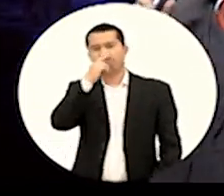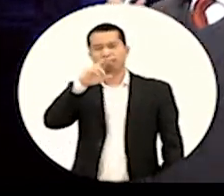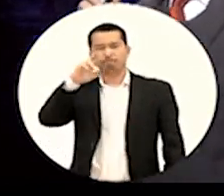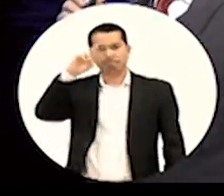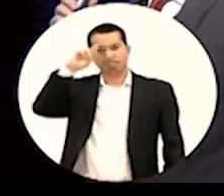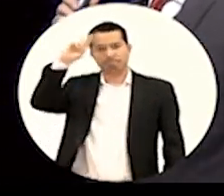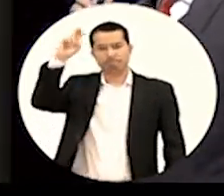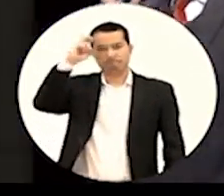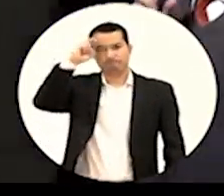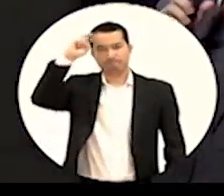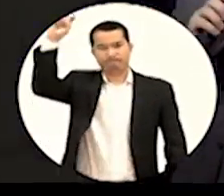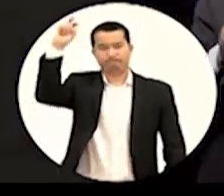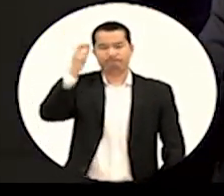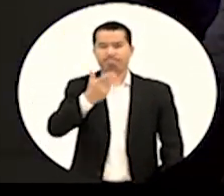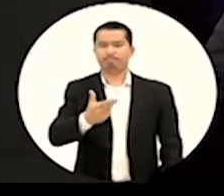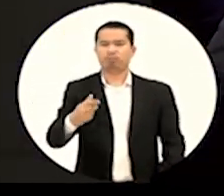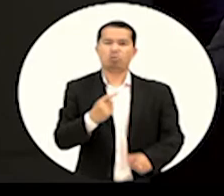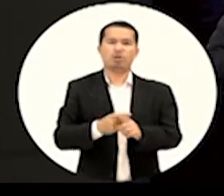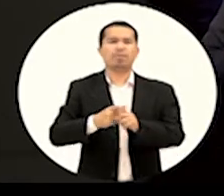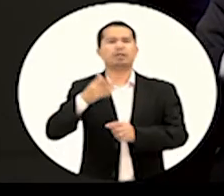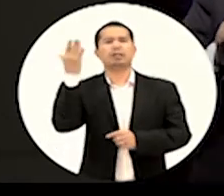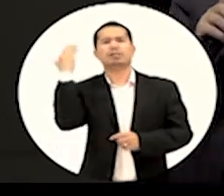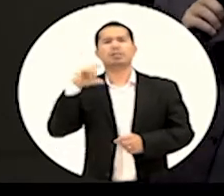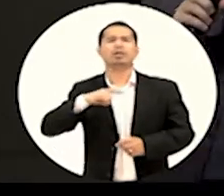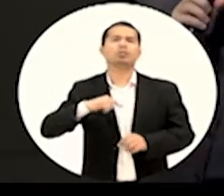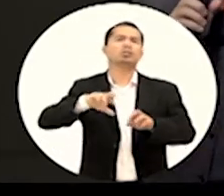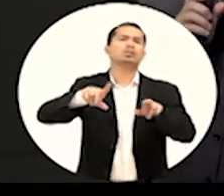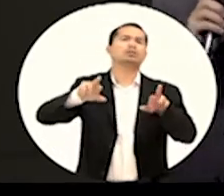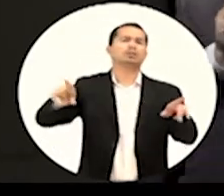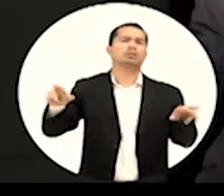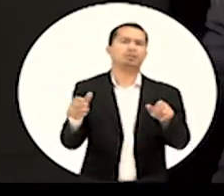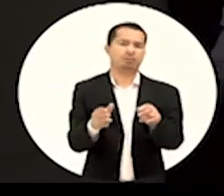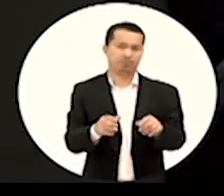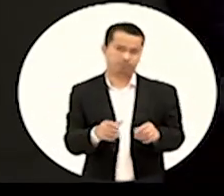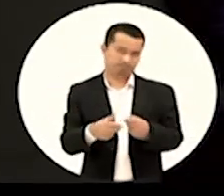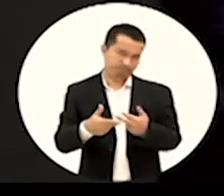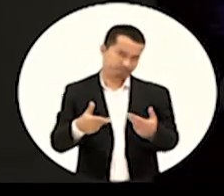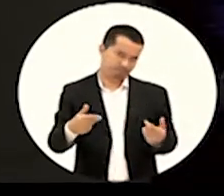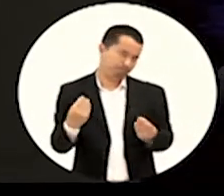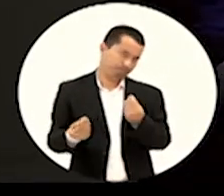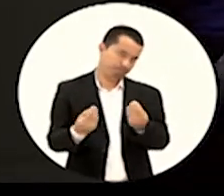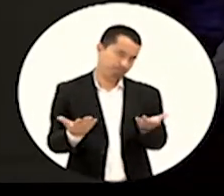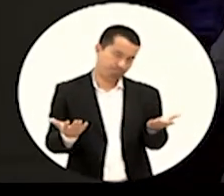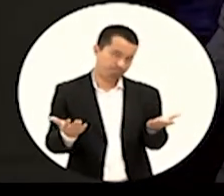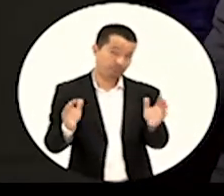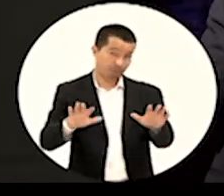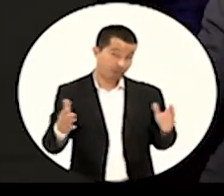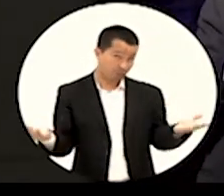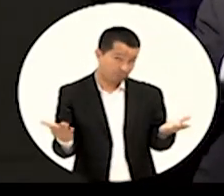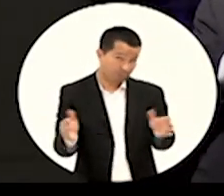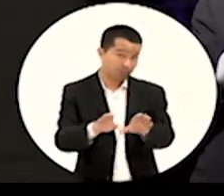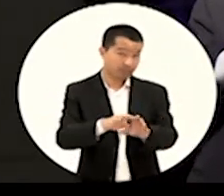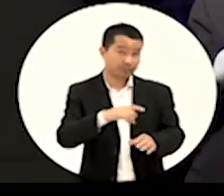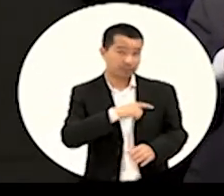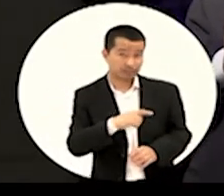eles eram tidos como astrólogos, ainda que não fossem, porque tinham estudado tudo aquilo.